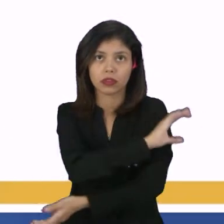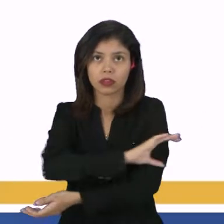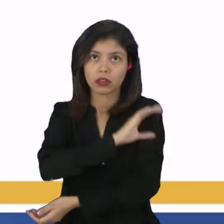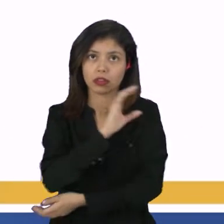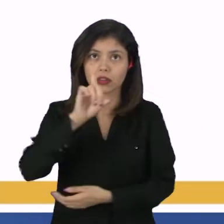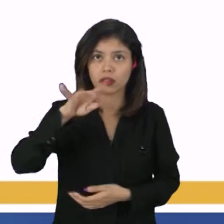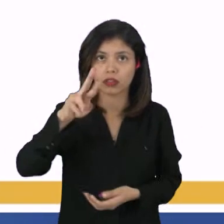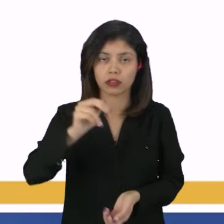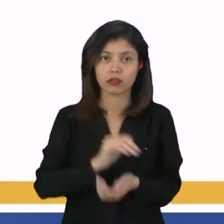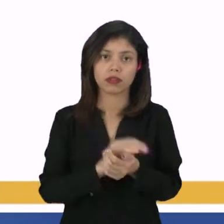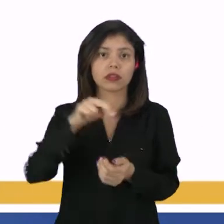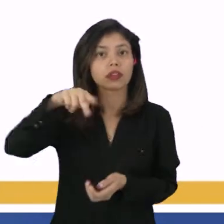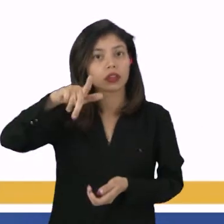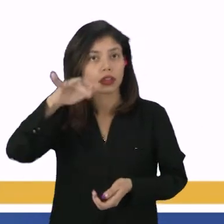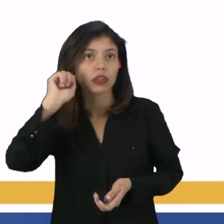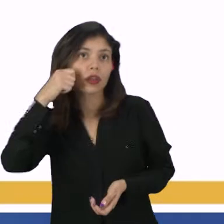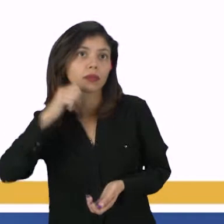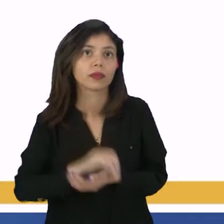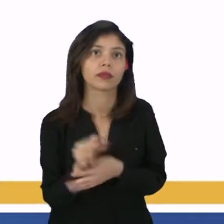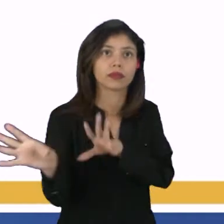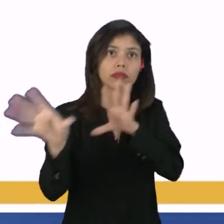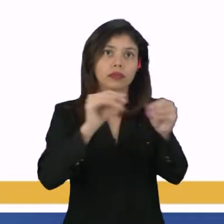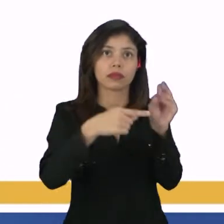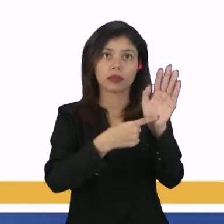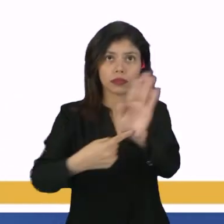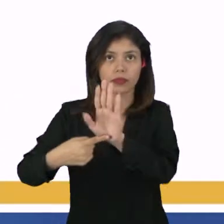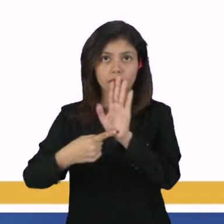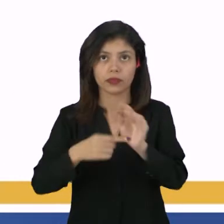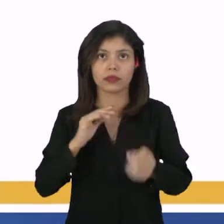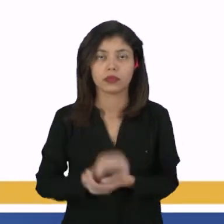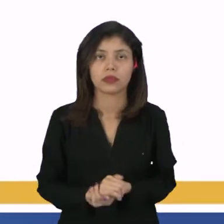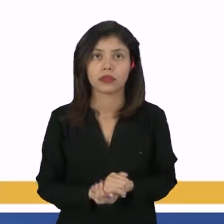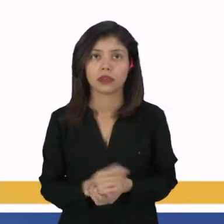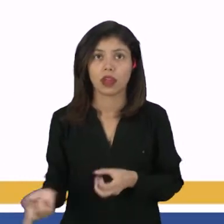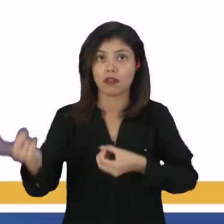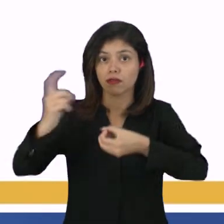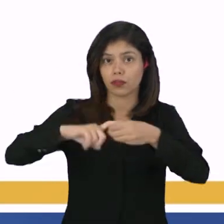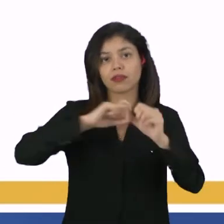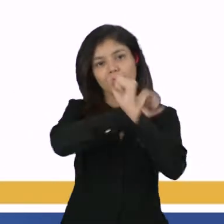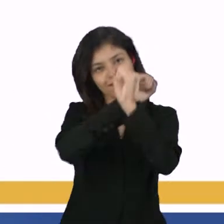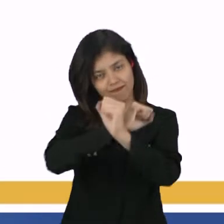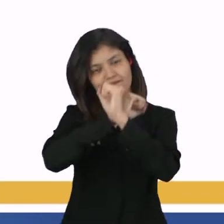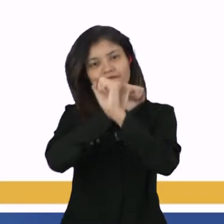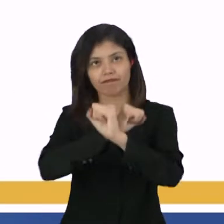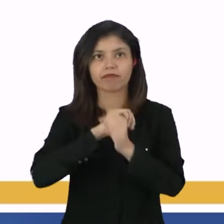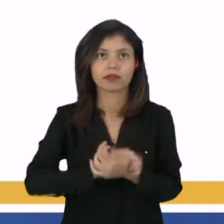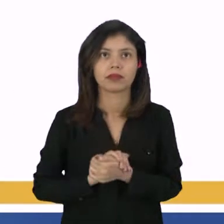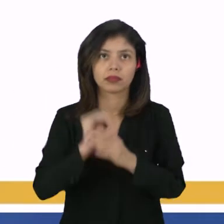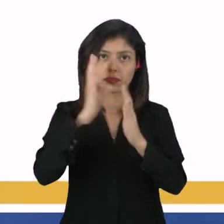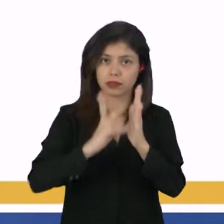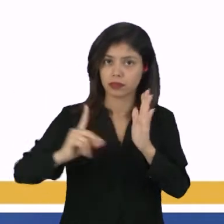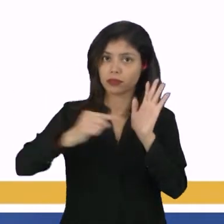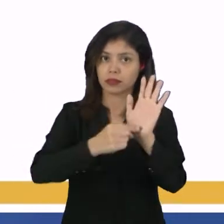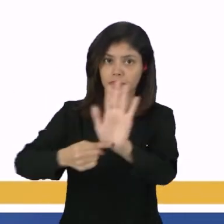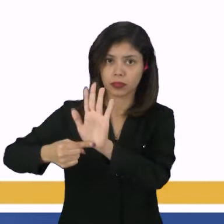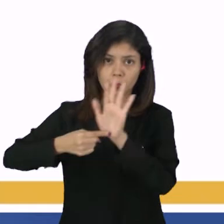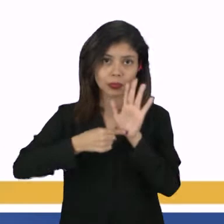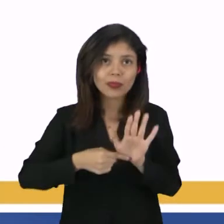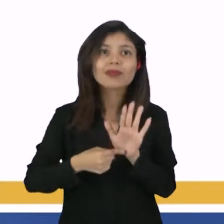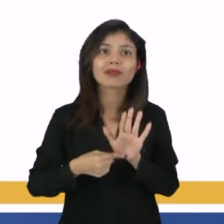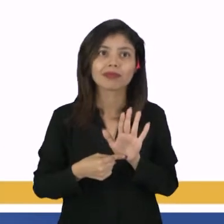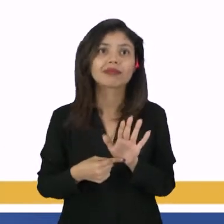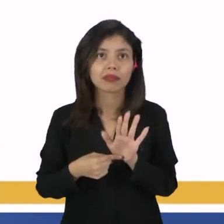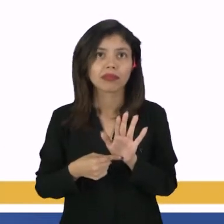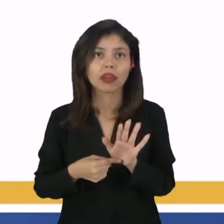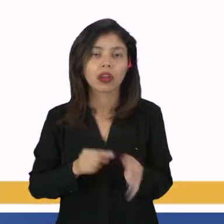coordenadora do Coletivo Negro, a mensagem trazida pelo calouro sugere a volta da escravidão, reproduz um racismo que precisa